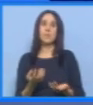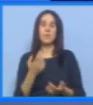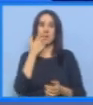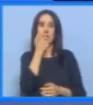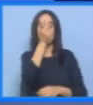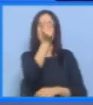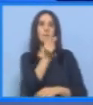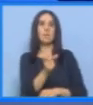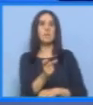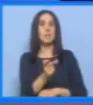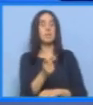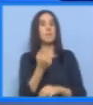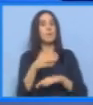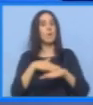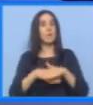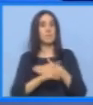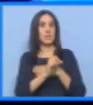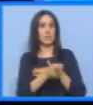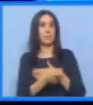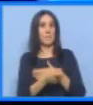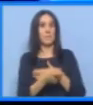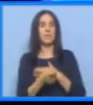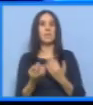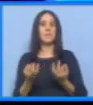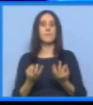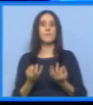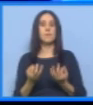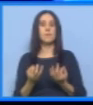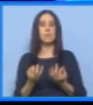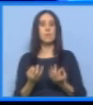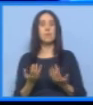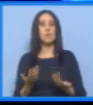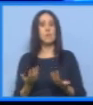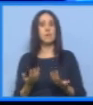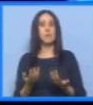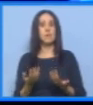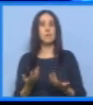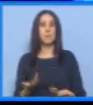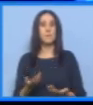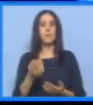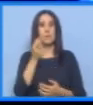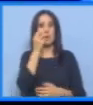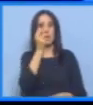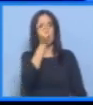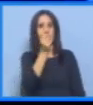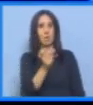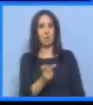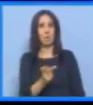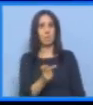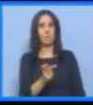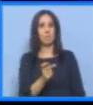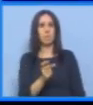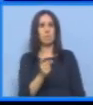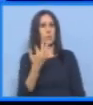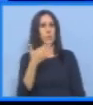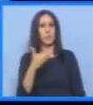figura e a sua obra, não é? Realmente trata-se de um homem singular e